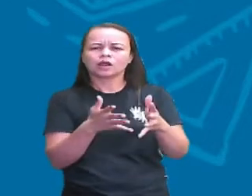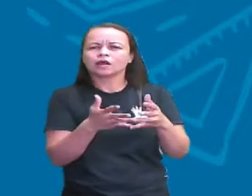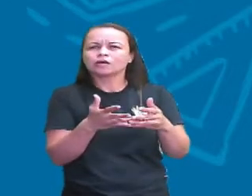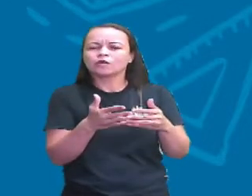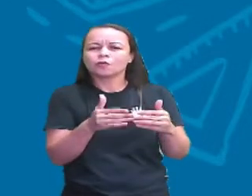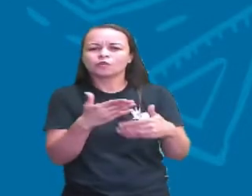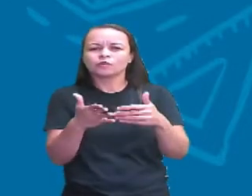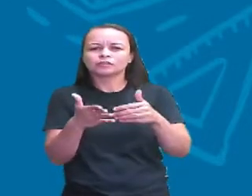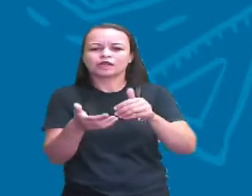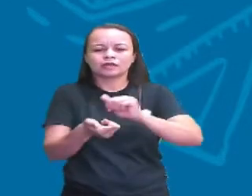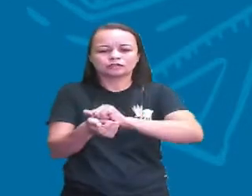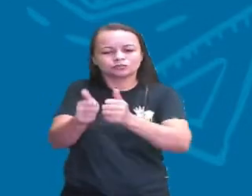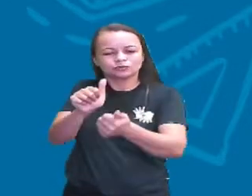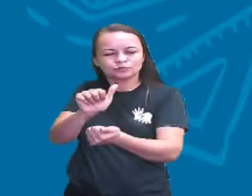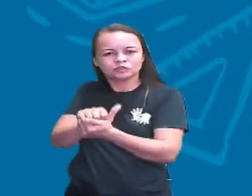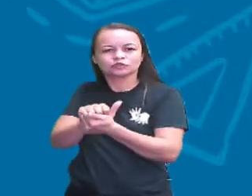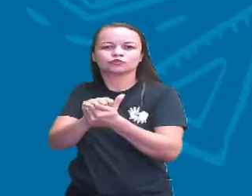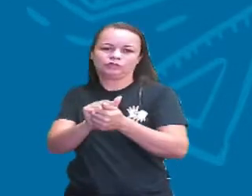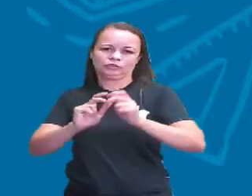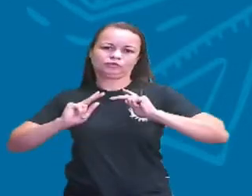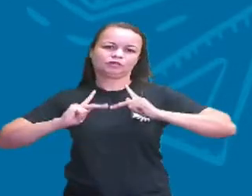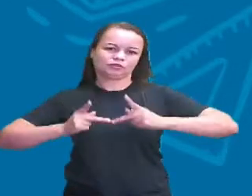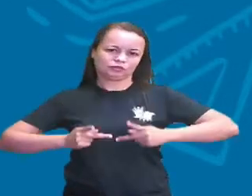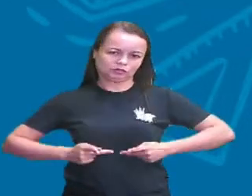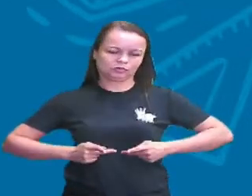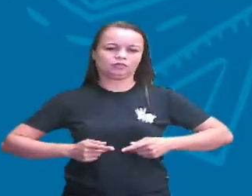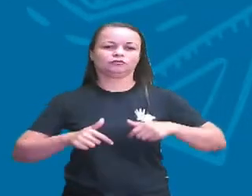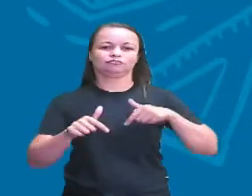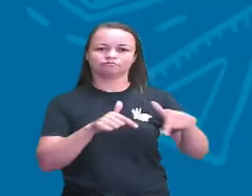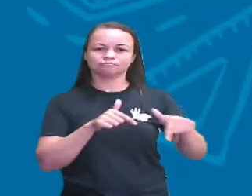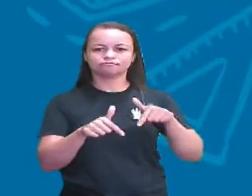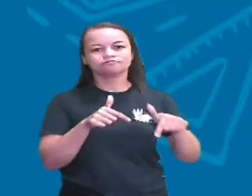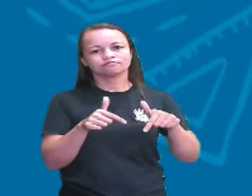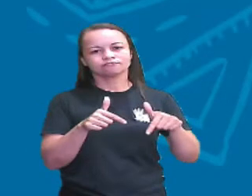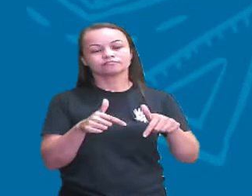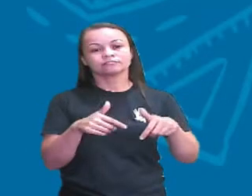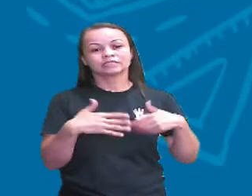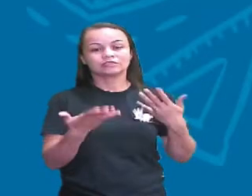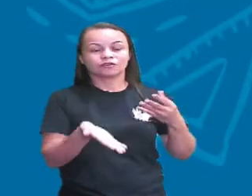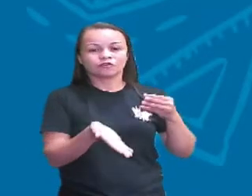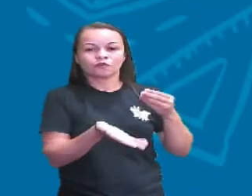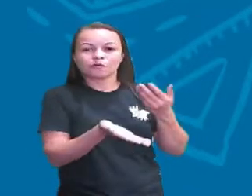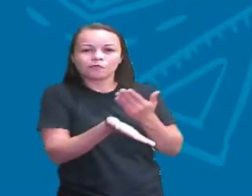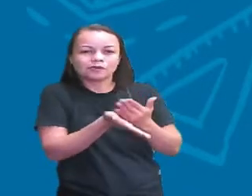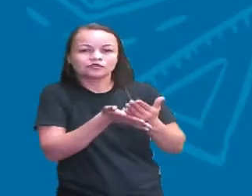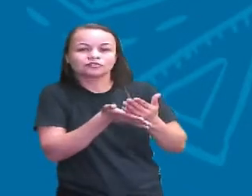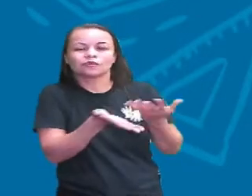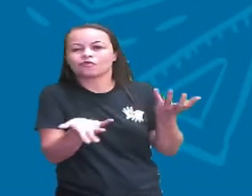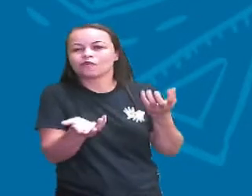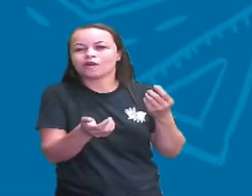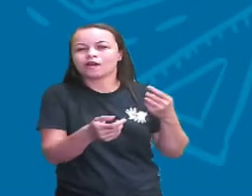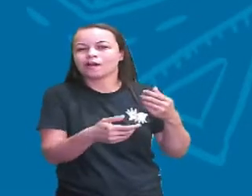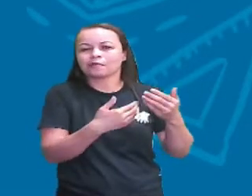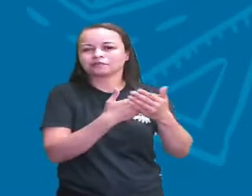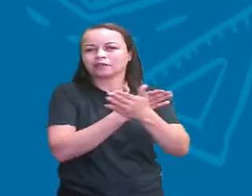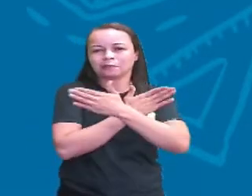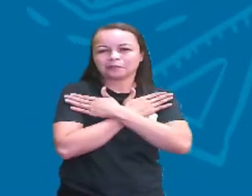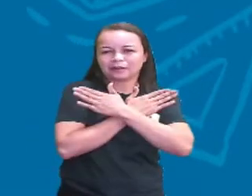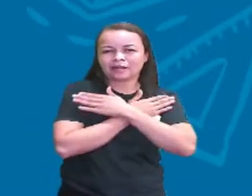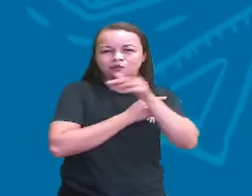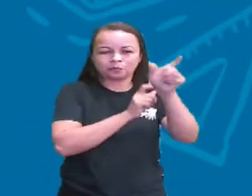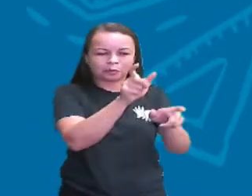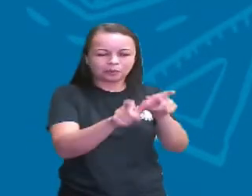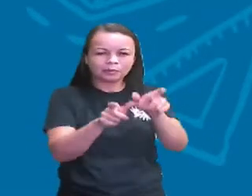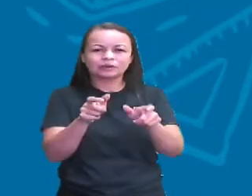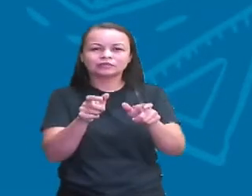a substituir os seres humanos no trabalho. Então começou a faltar muito emprego na Europa. Tá? Tinha muita